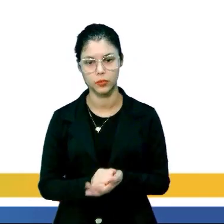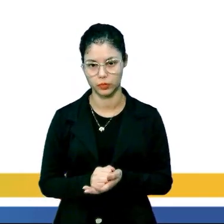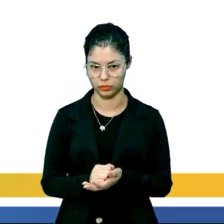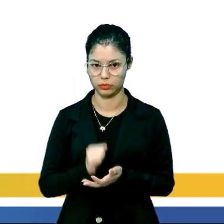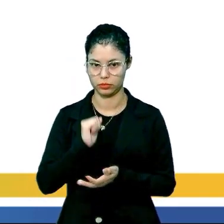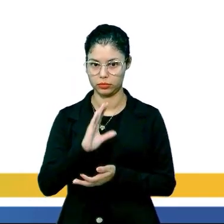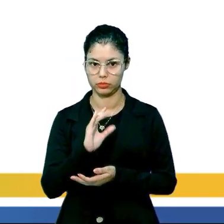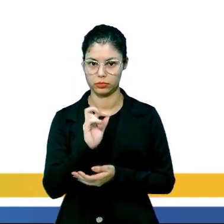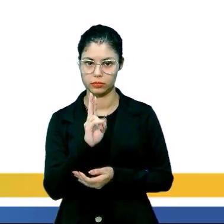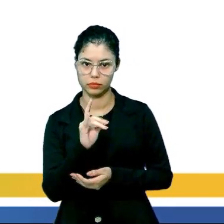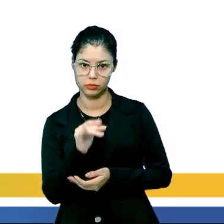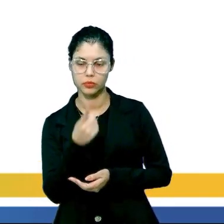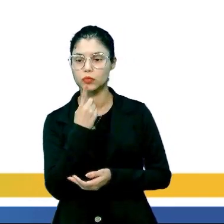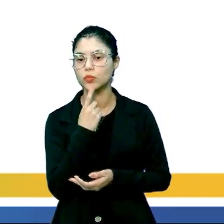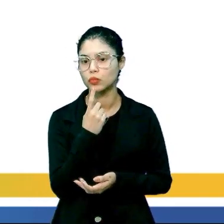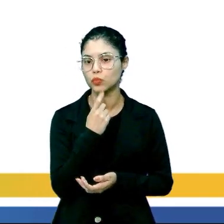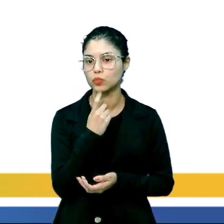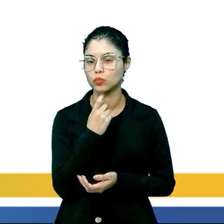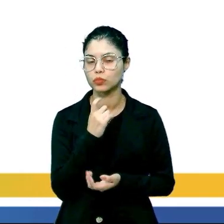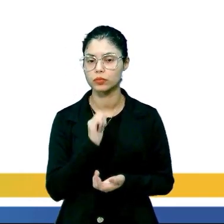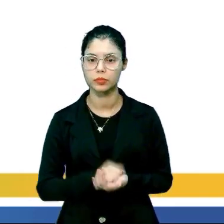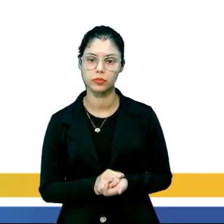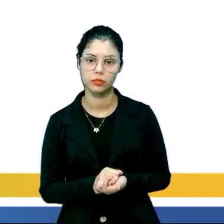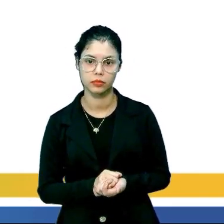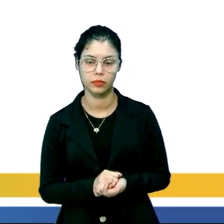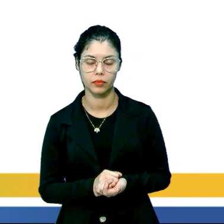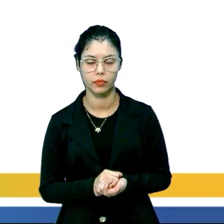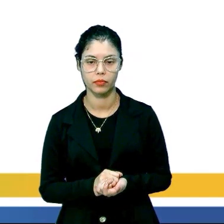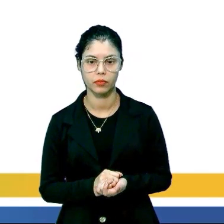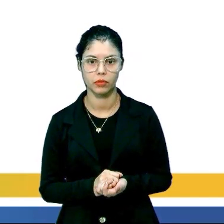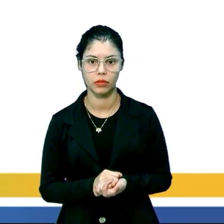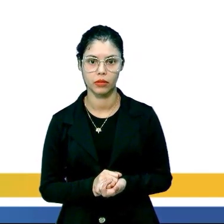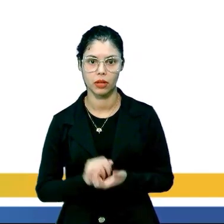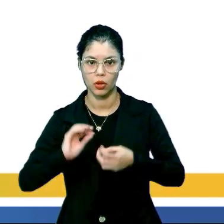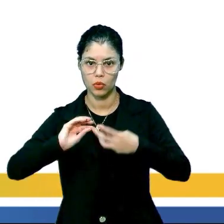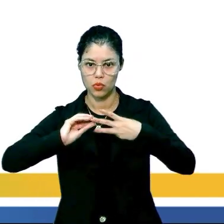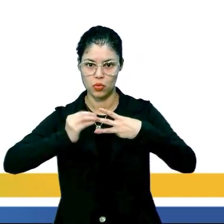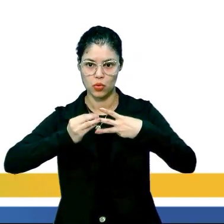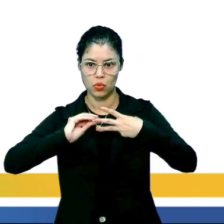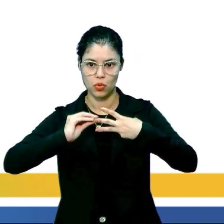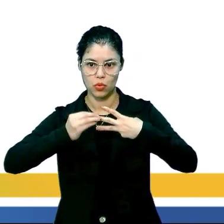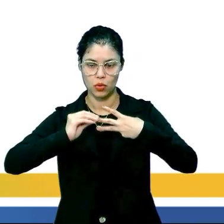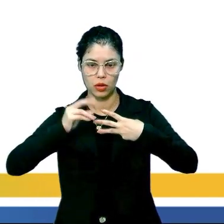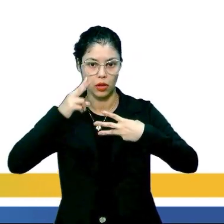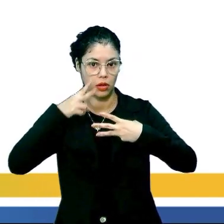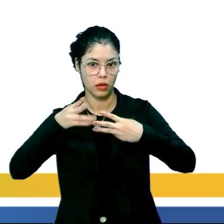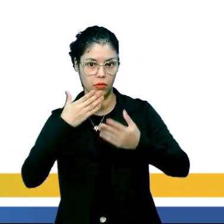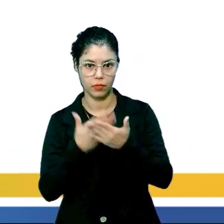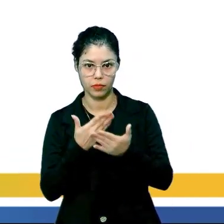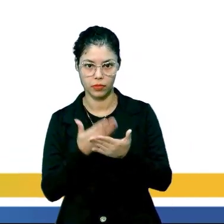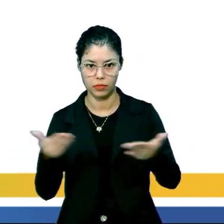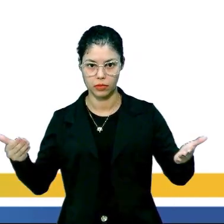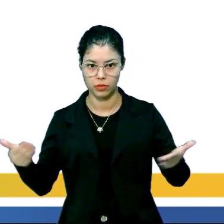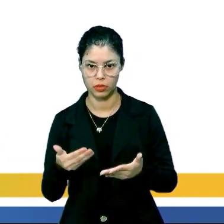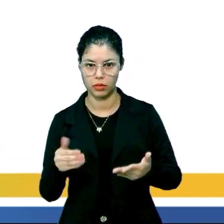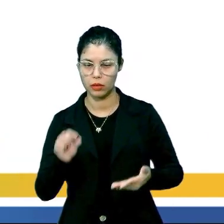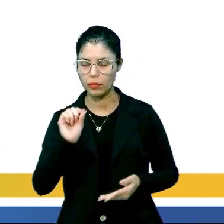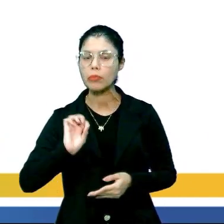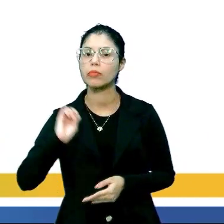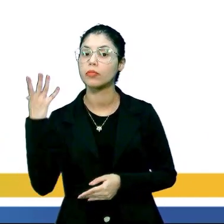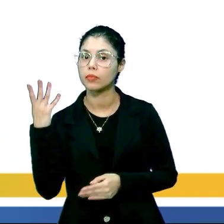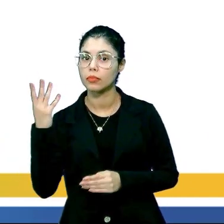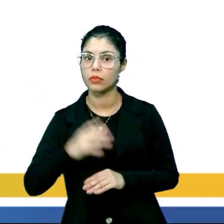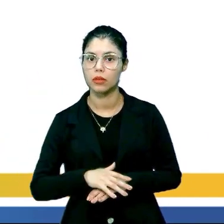capilares sanguíneos, que tem as células que vocês vão estudar agora. O que está